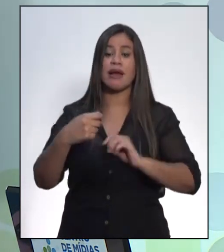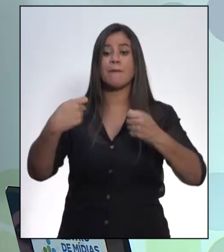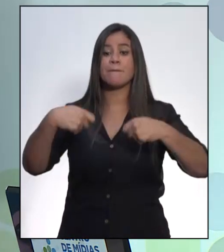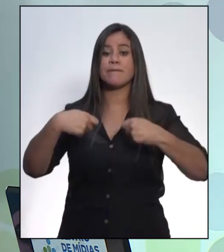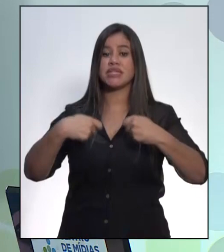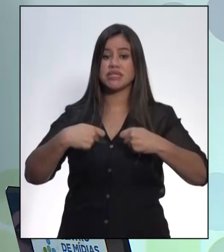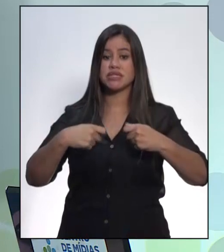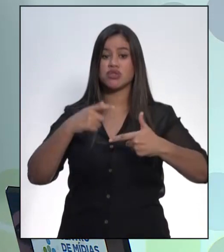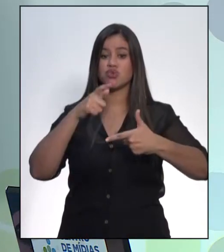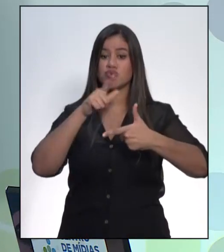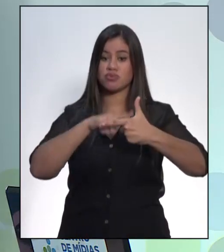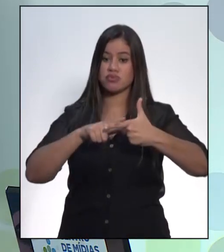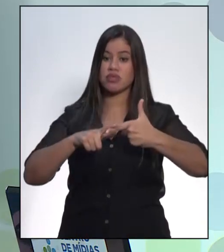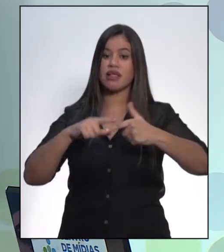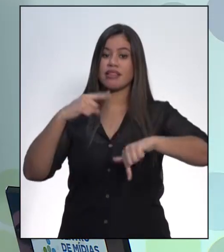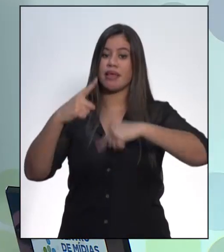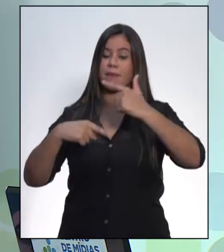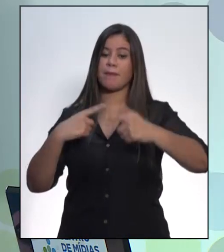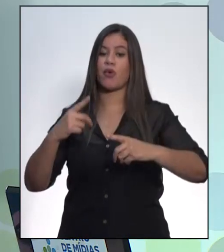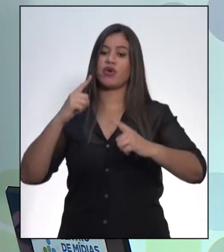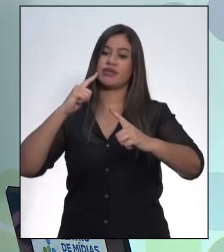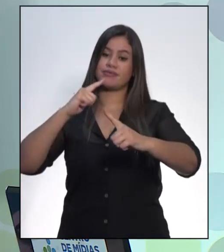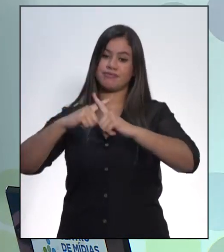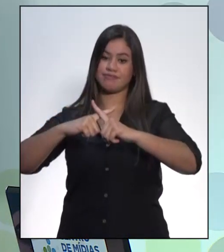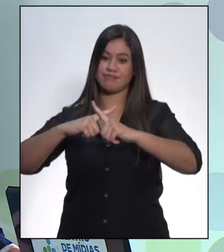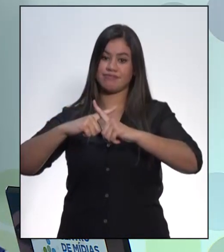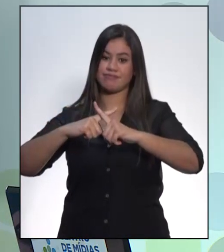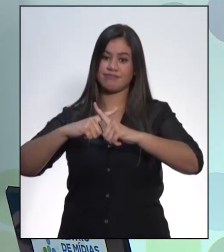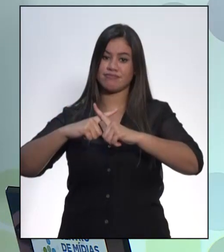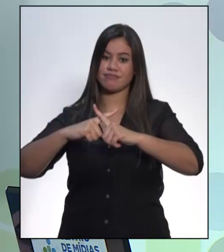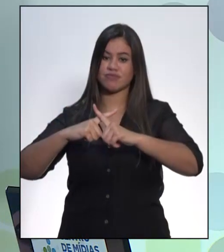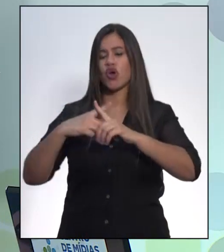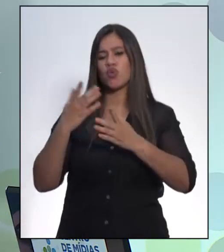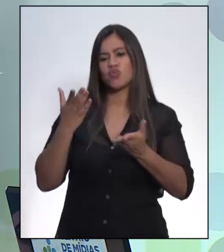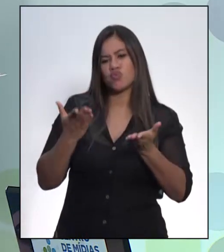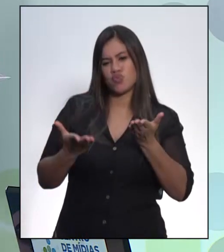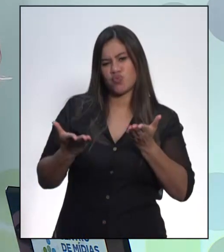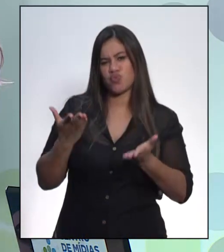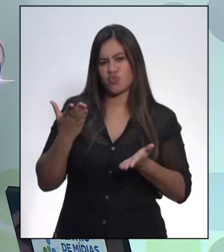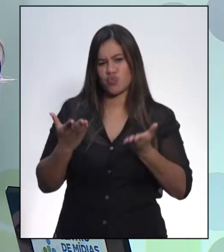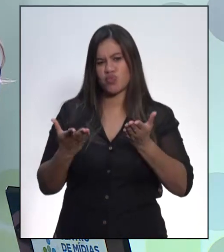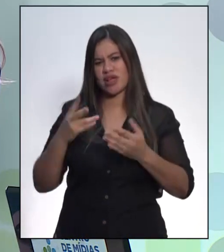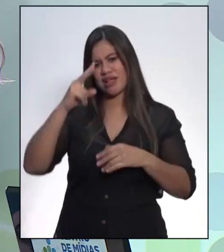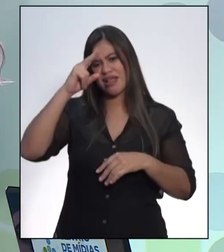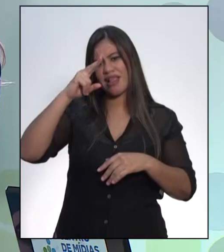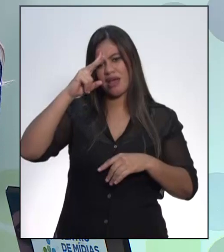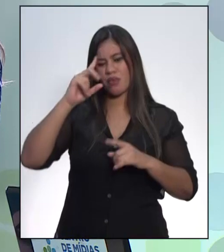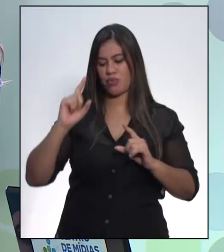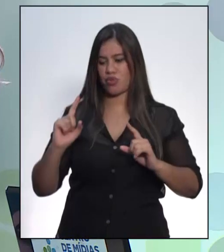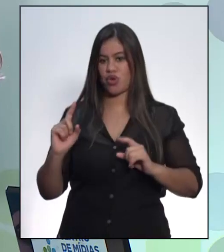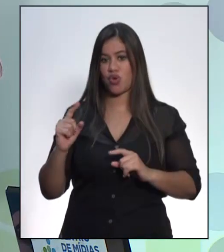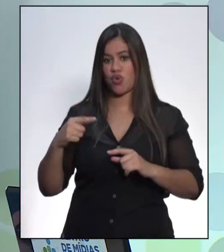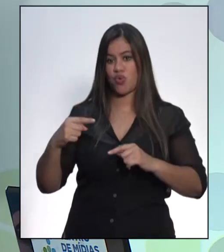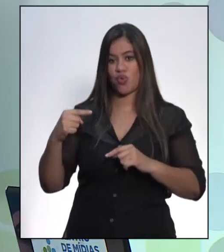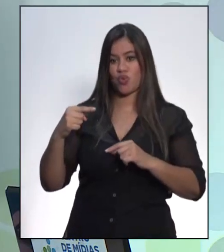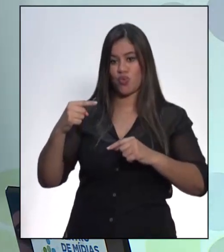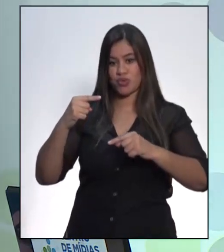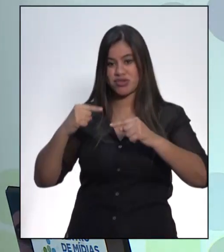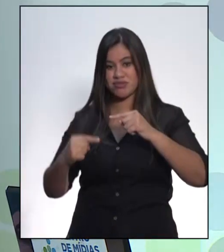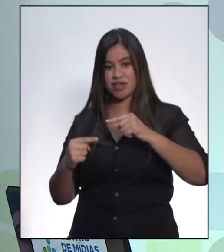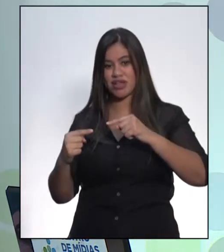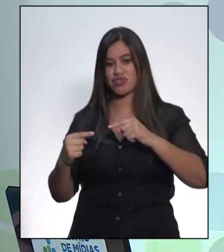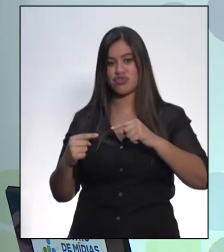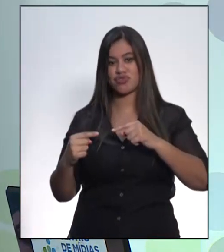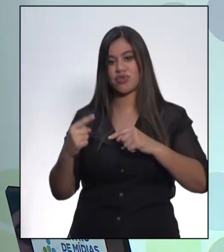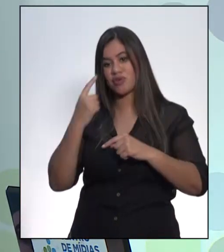multiplicar o meu nitrogênio pelo meu hidrogênio. No balanceamento, a gente não mexeu nos coeficientes ali? Quando eu não